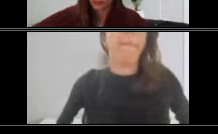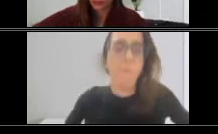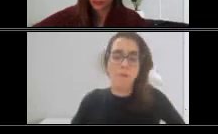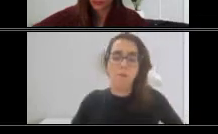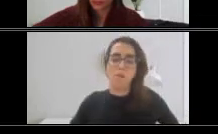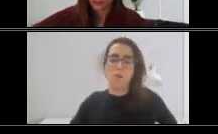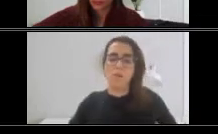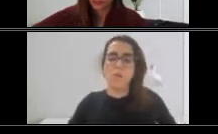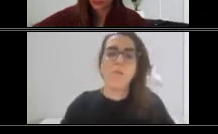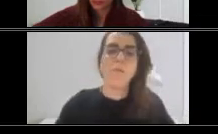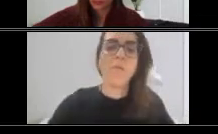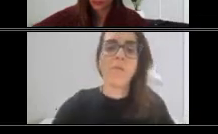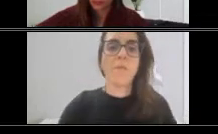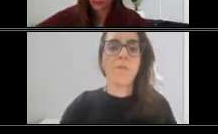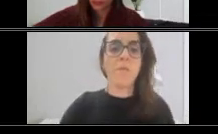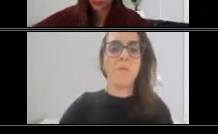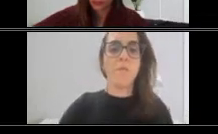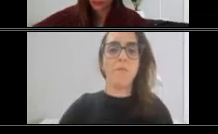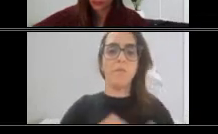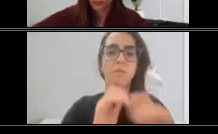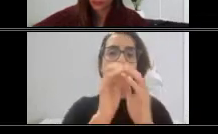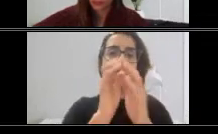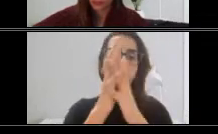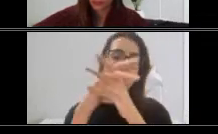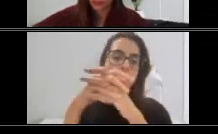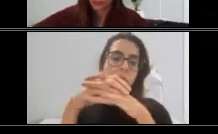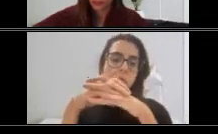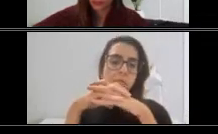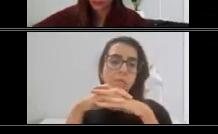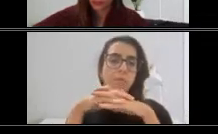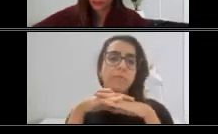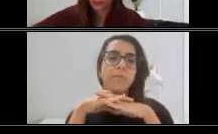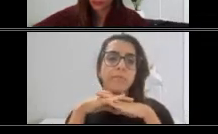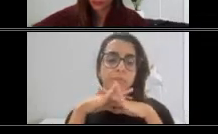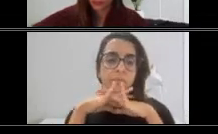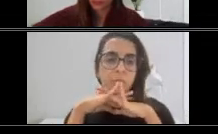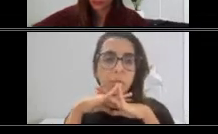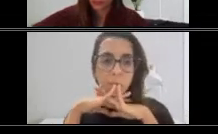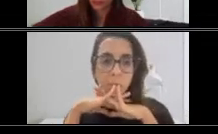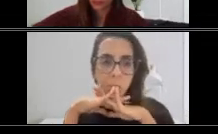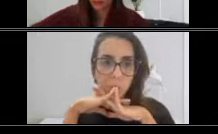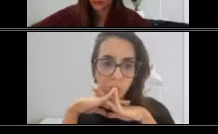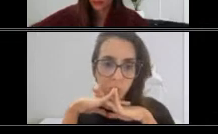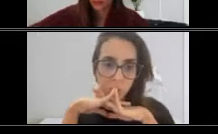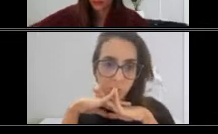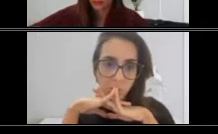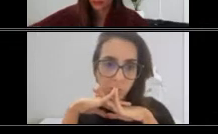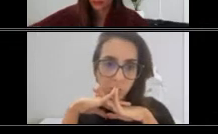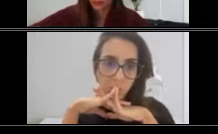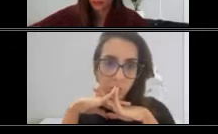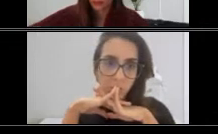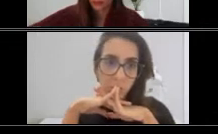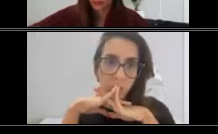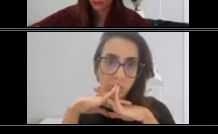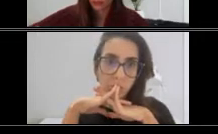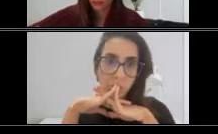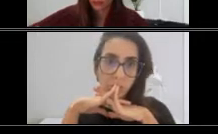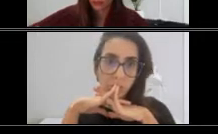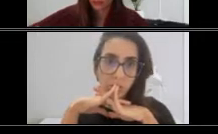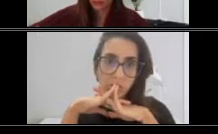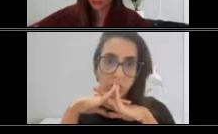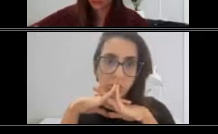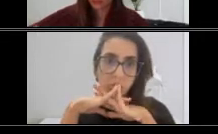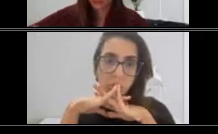cidades pequenas, baixa classe econômica, pais divorciados e desempenho